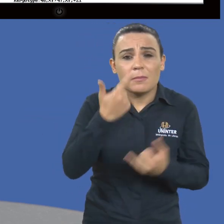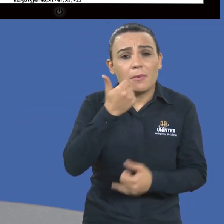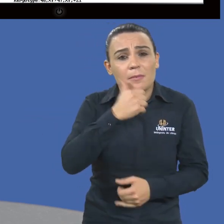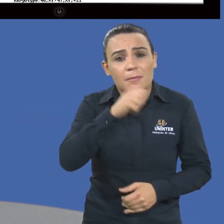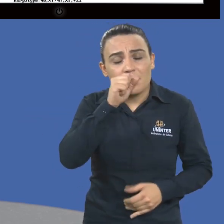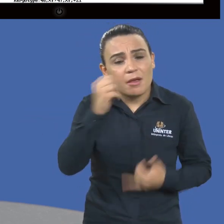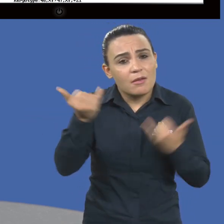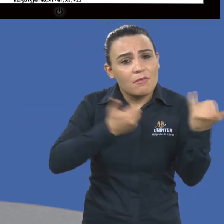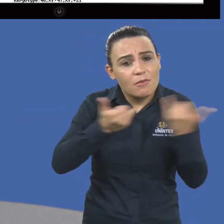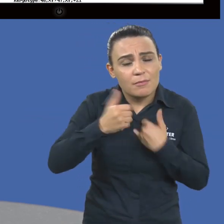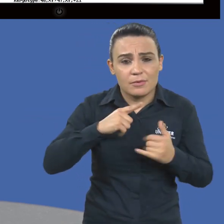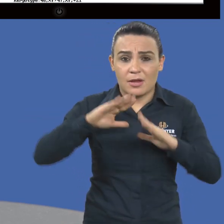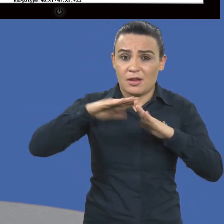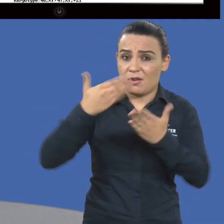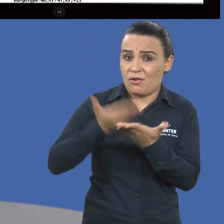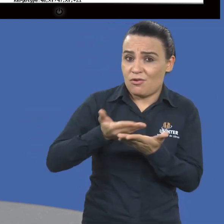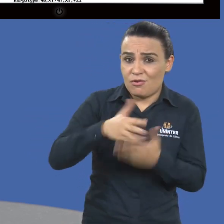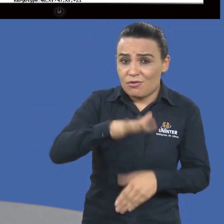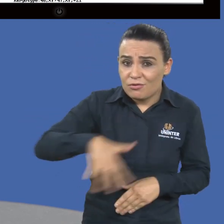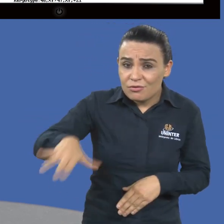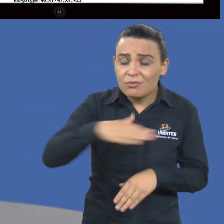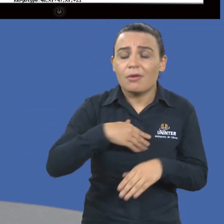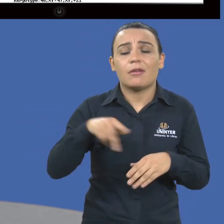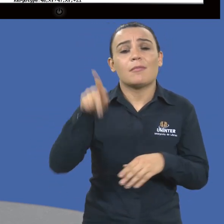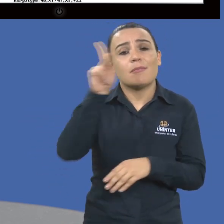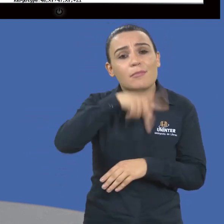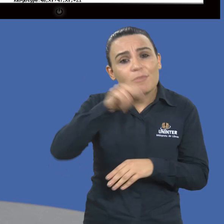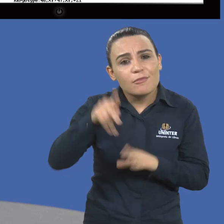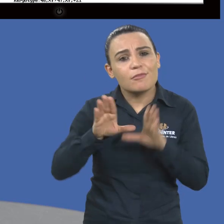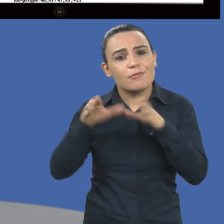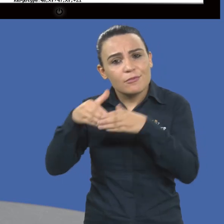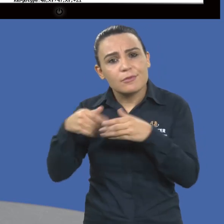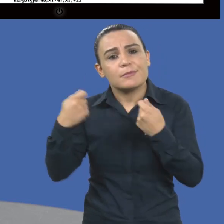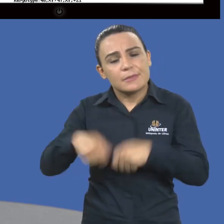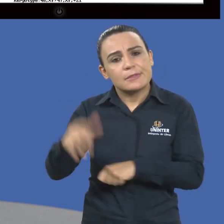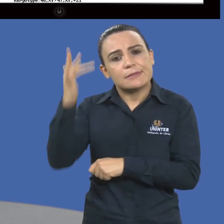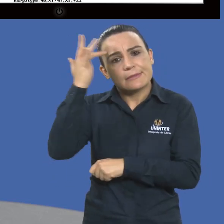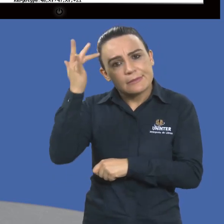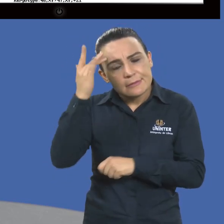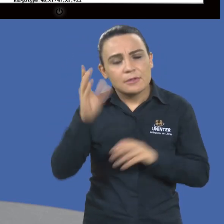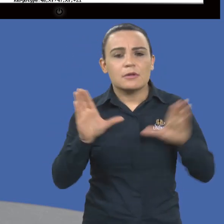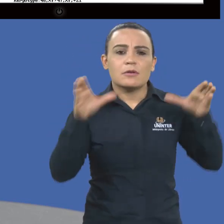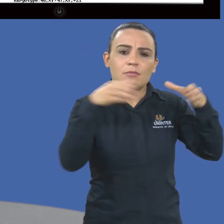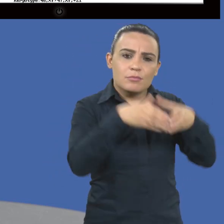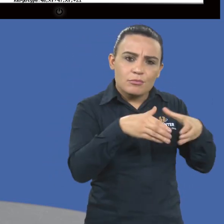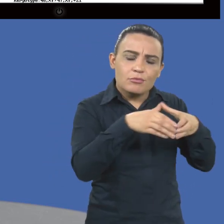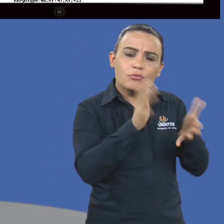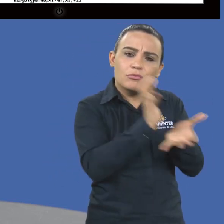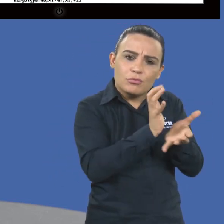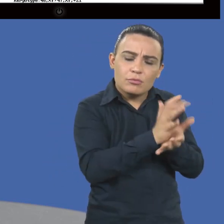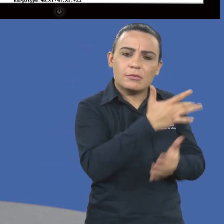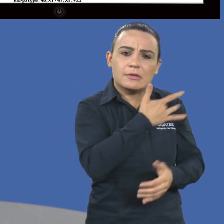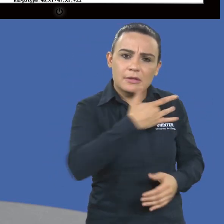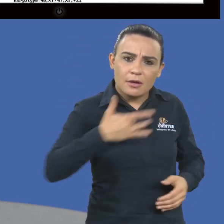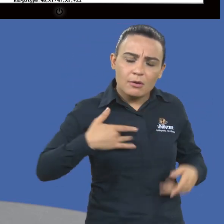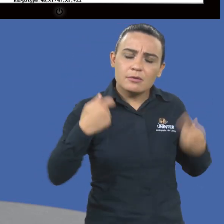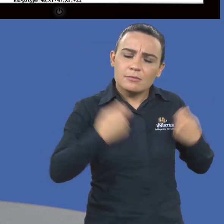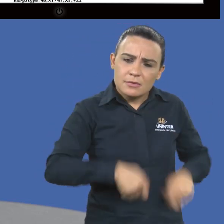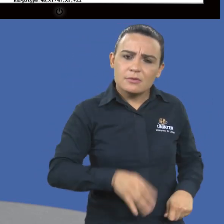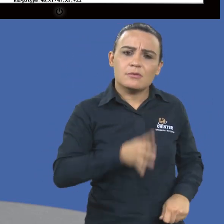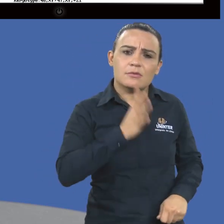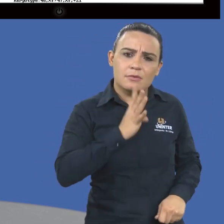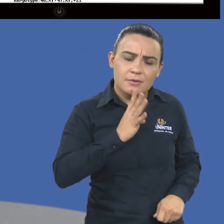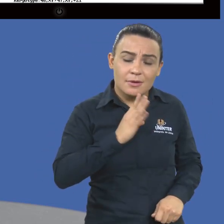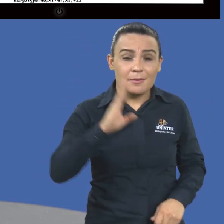sabem, os pais hoje sabem. Então as escolas têm que saber, os profissionais de saúde, de